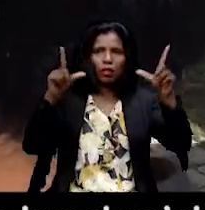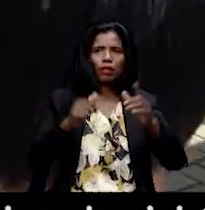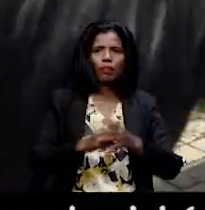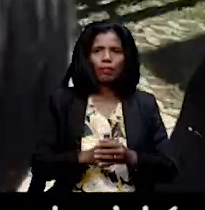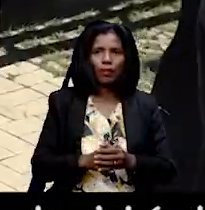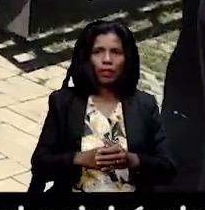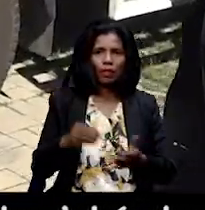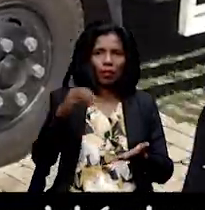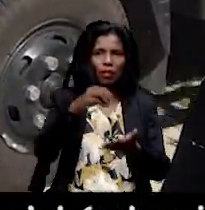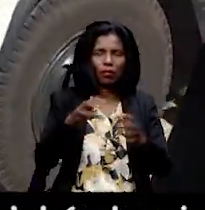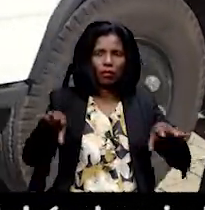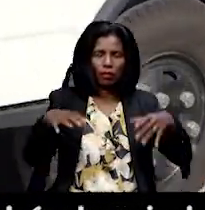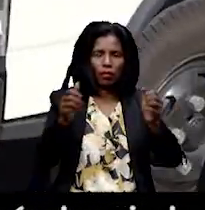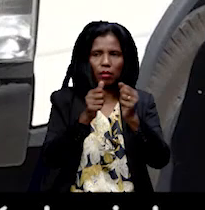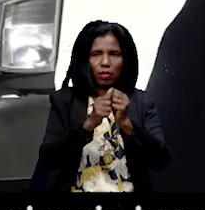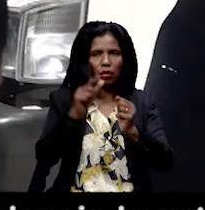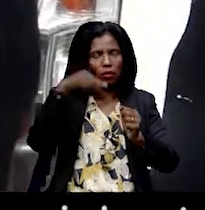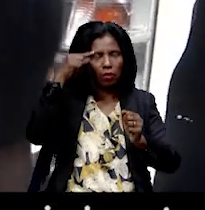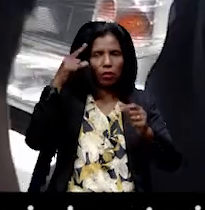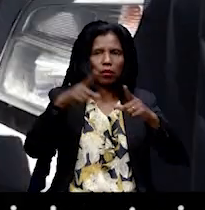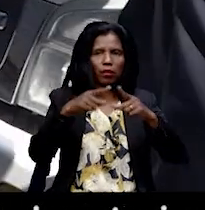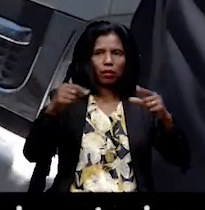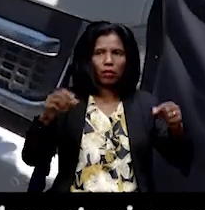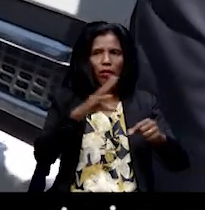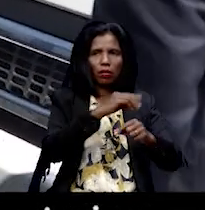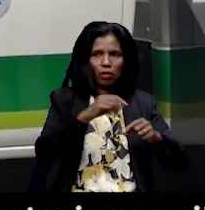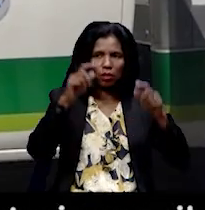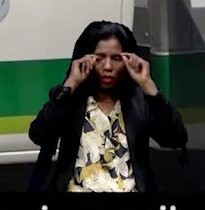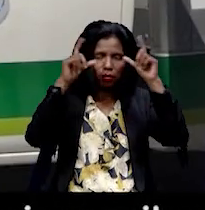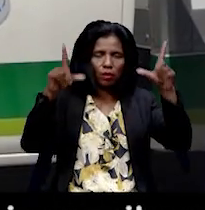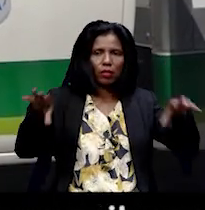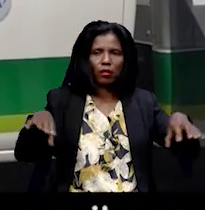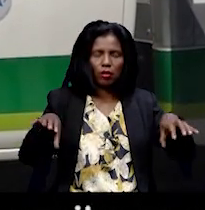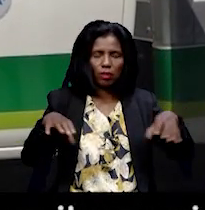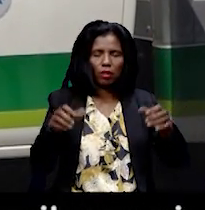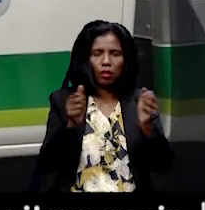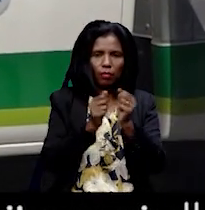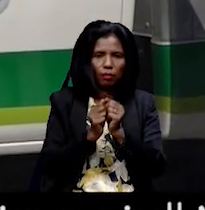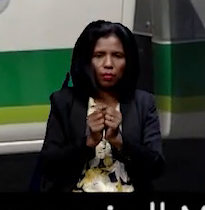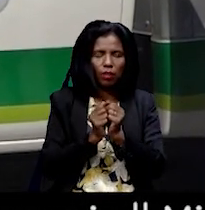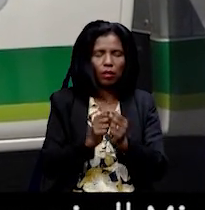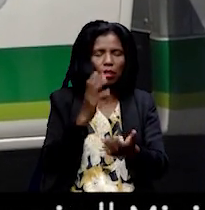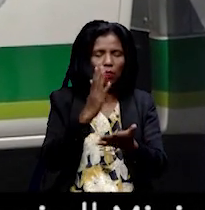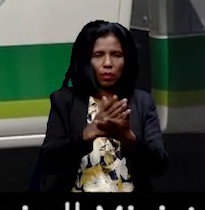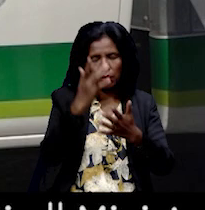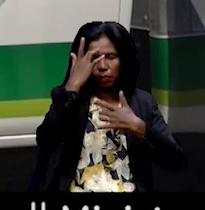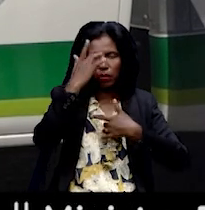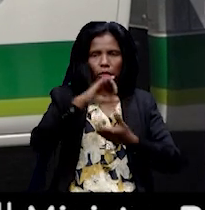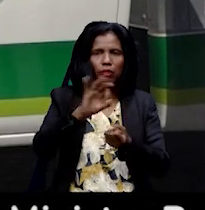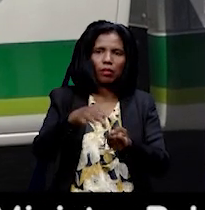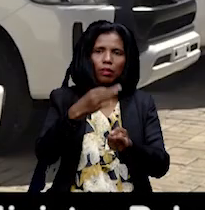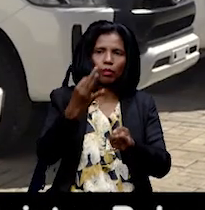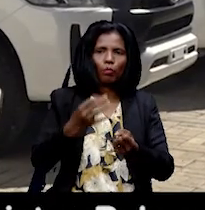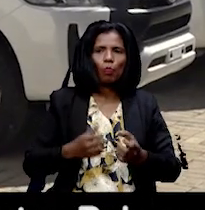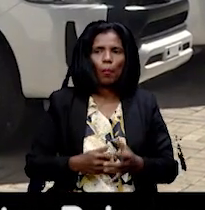hametin lutan cooperação entre governo Japão no Timor-Leste e a serviço hamutu prevene COVID-19.